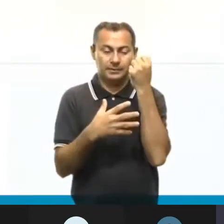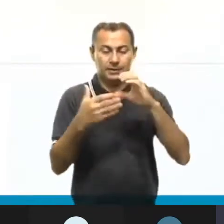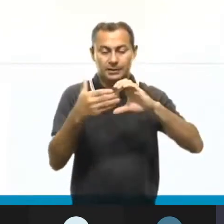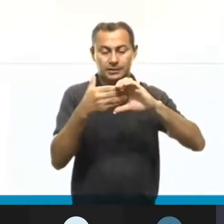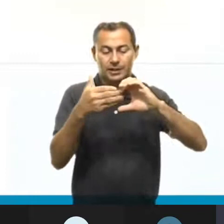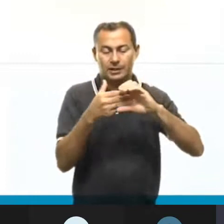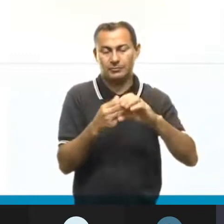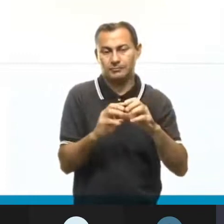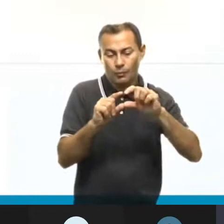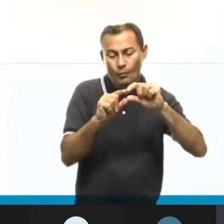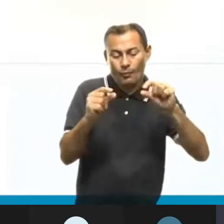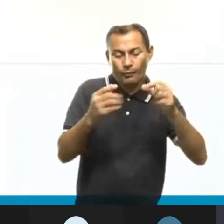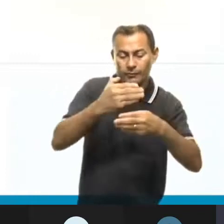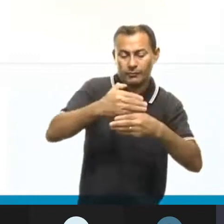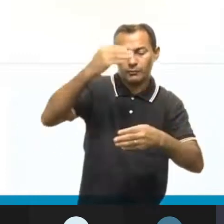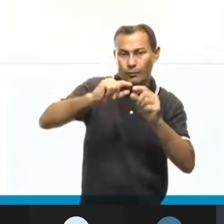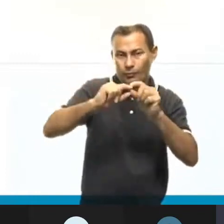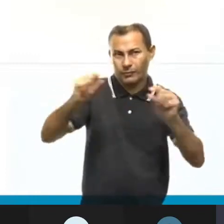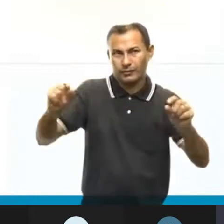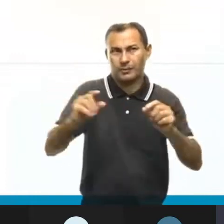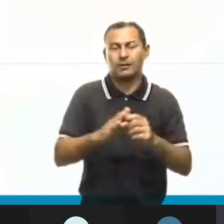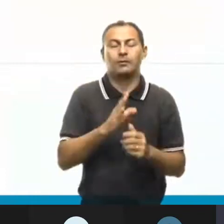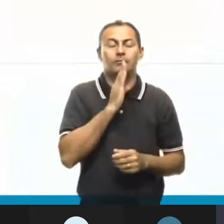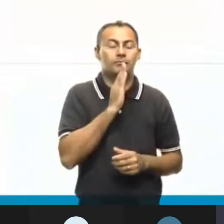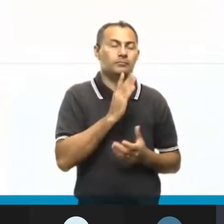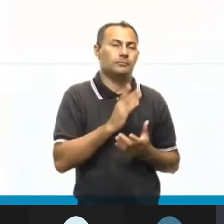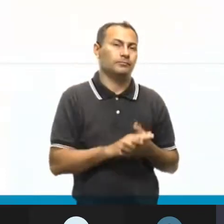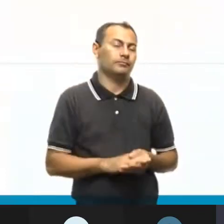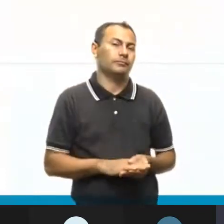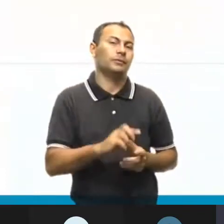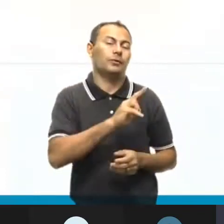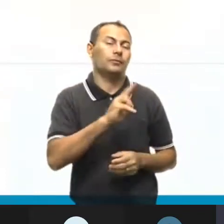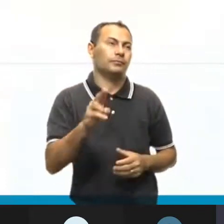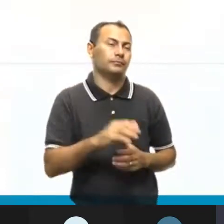bem fina, que nós chamamos de parede